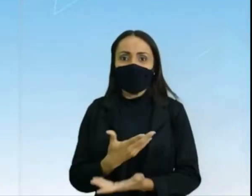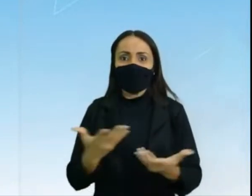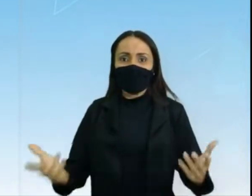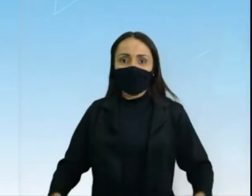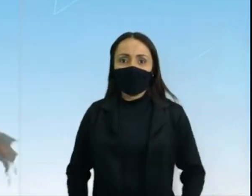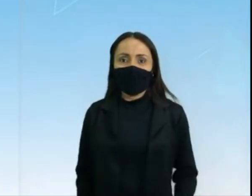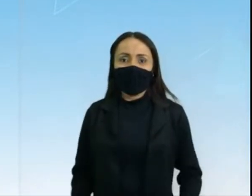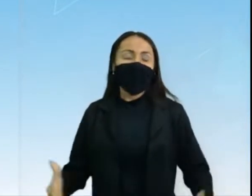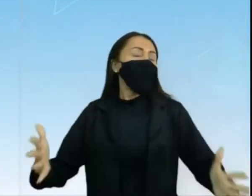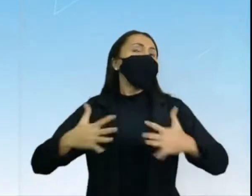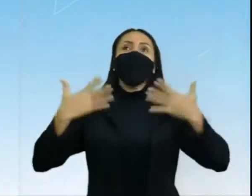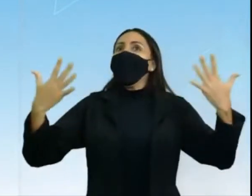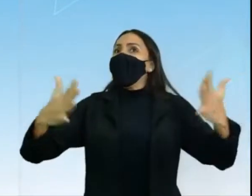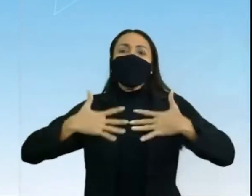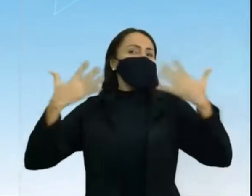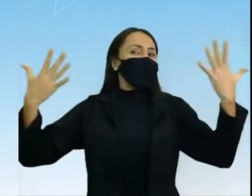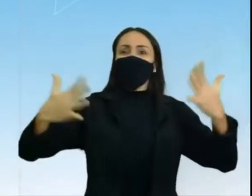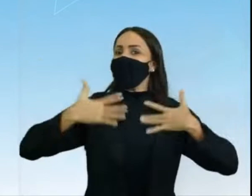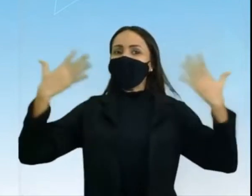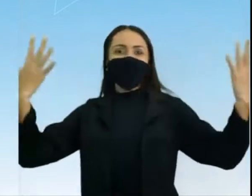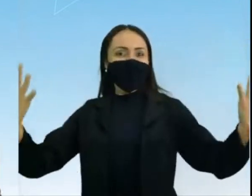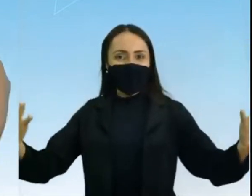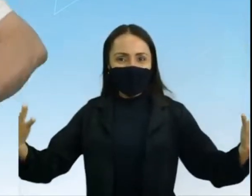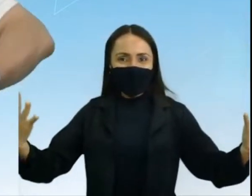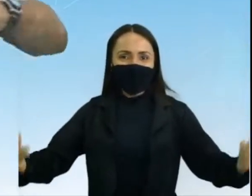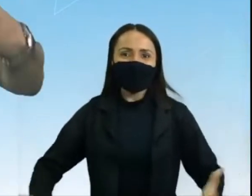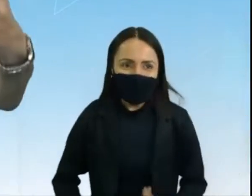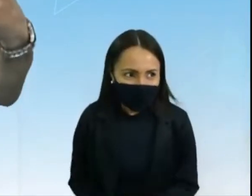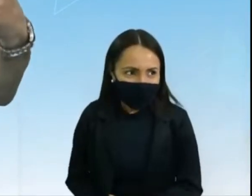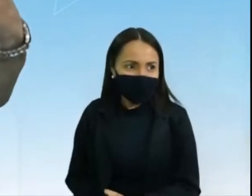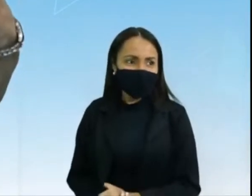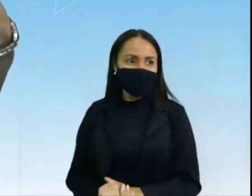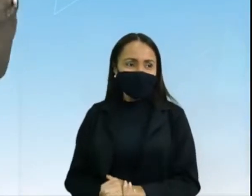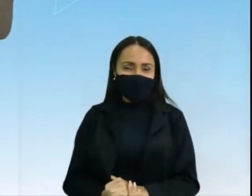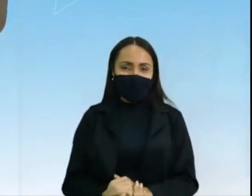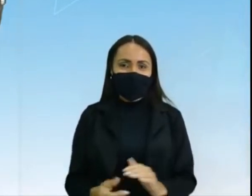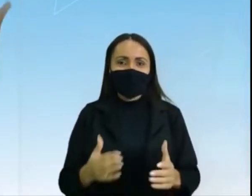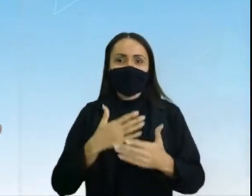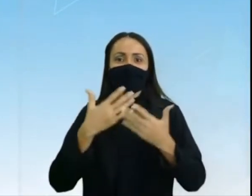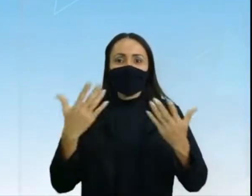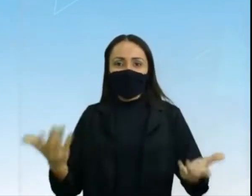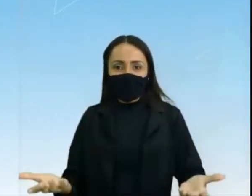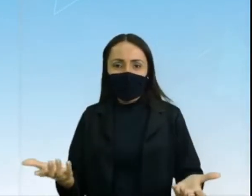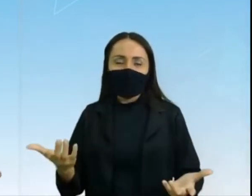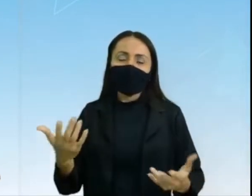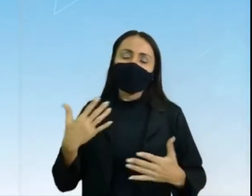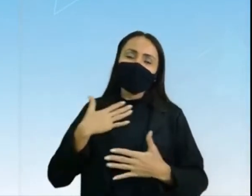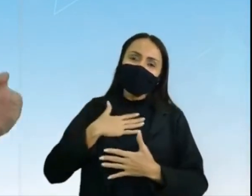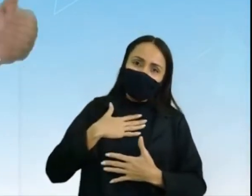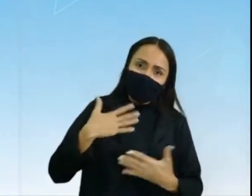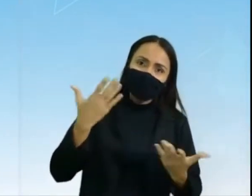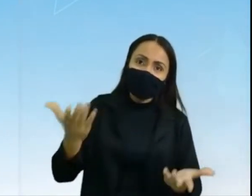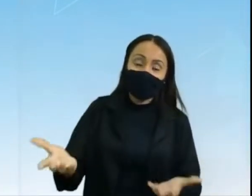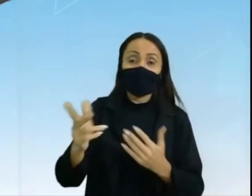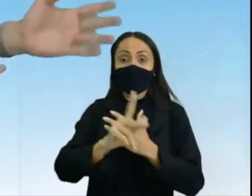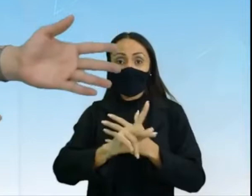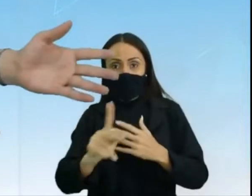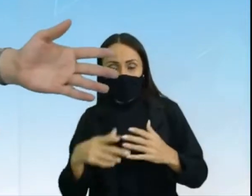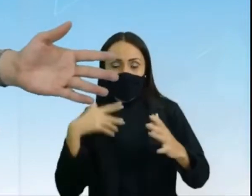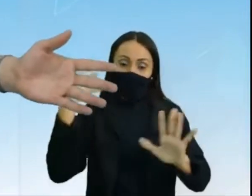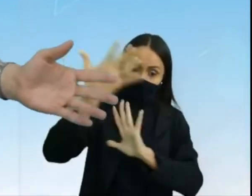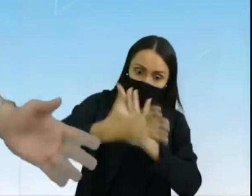Muito alegre, muito alegre. Então vejam só, os gestos comunicam. Claro, mais uma vez, lembrando que a professora falou